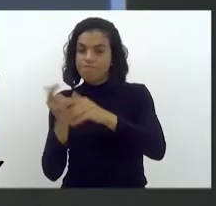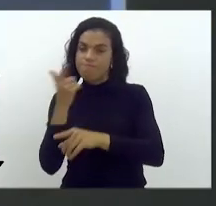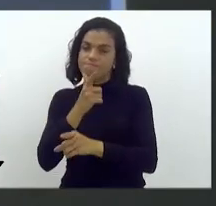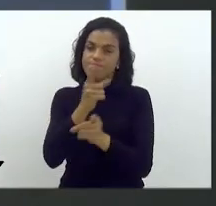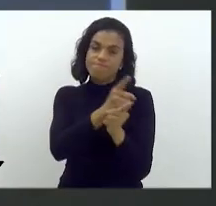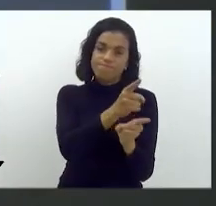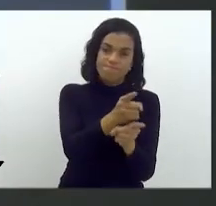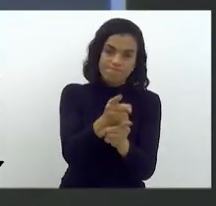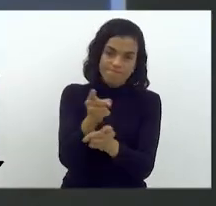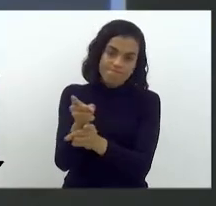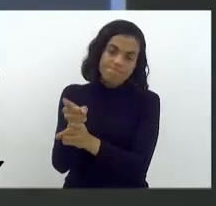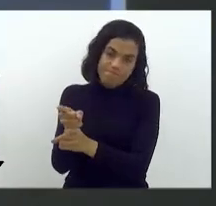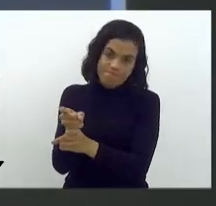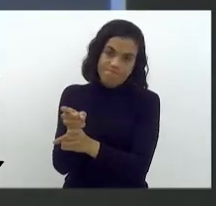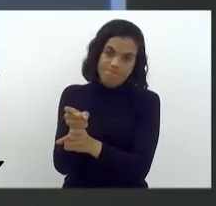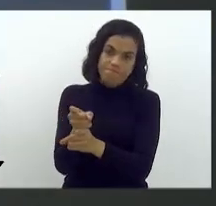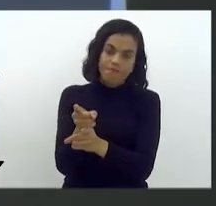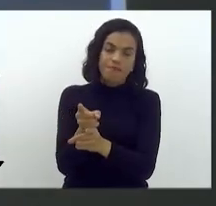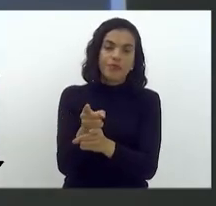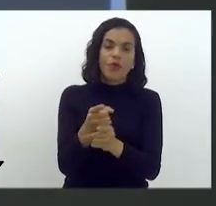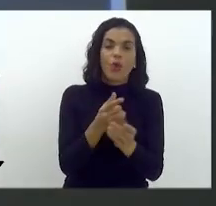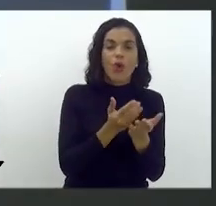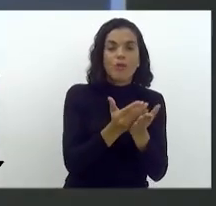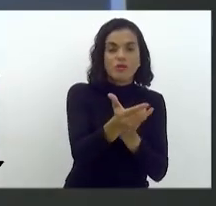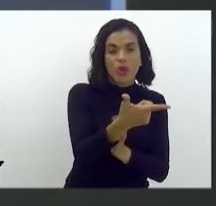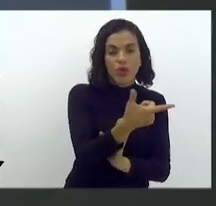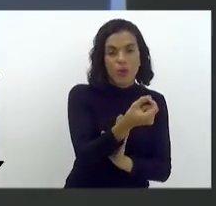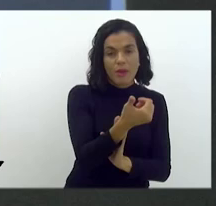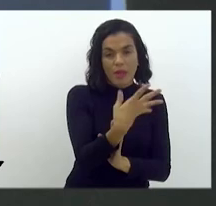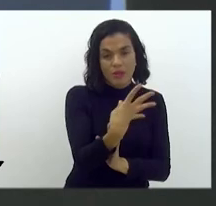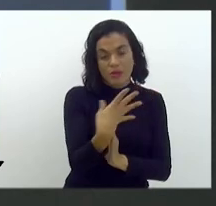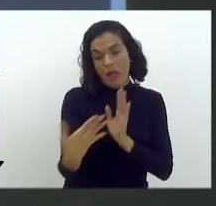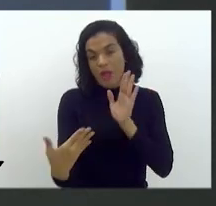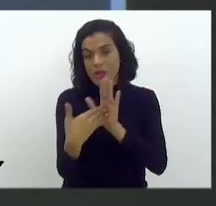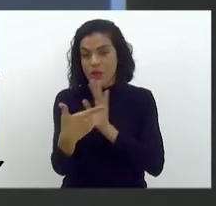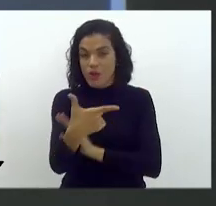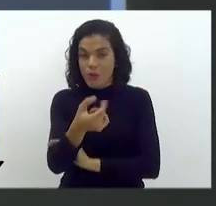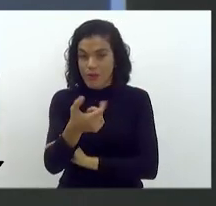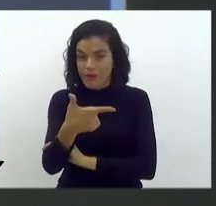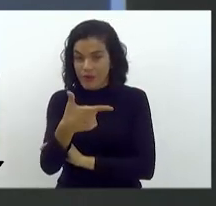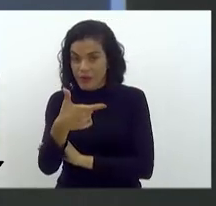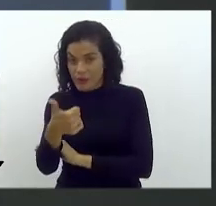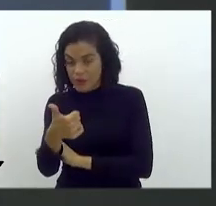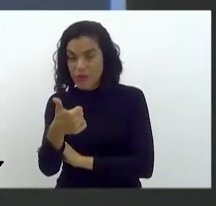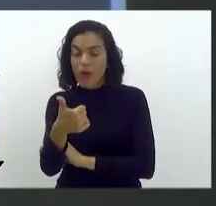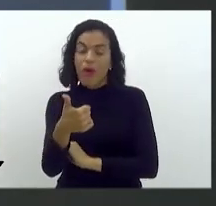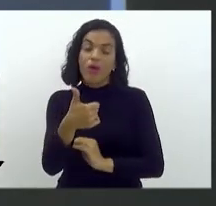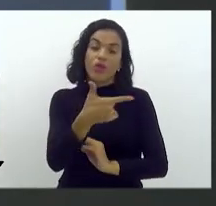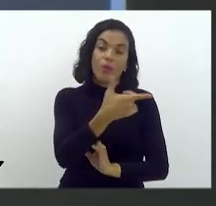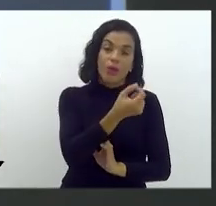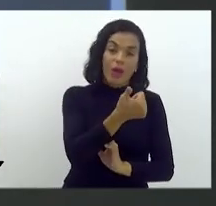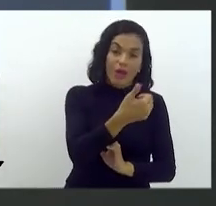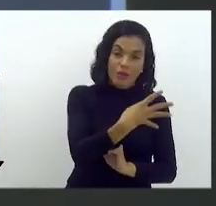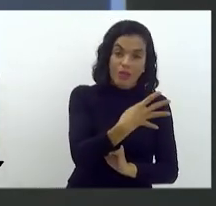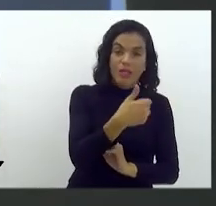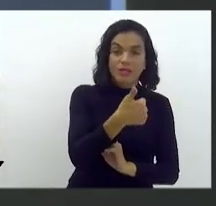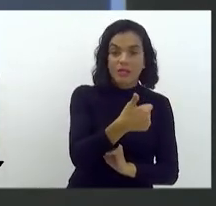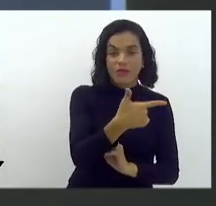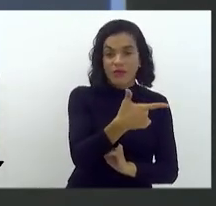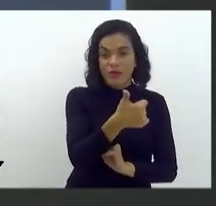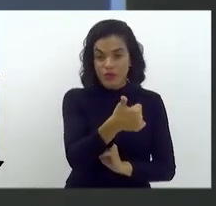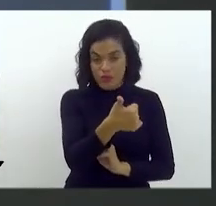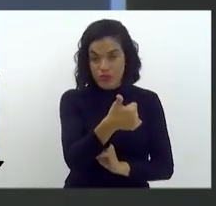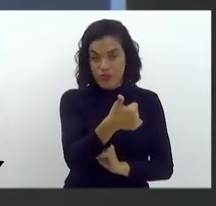que desde 2014 até 2021 em 2014 eram 175 concorrências